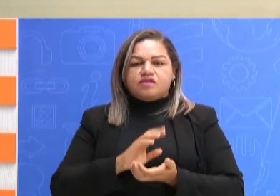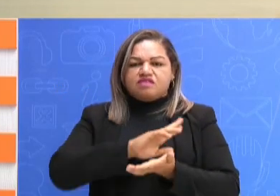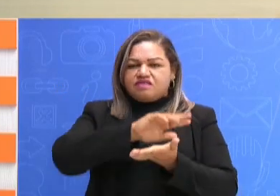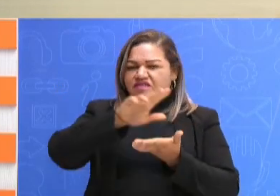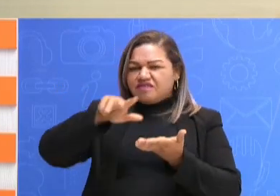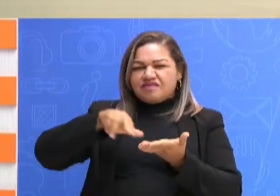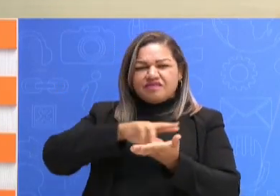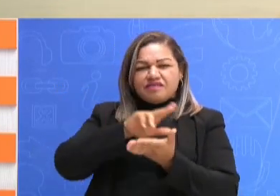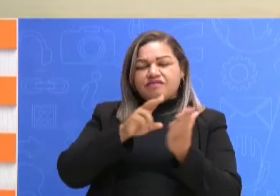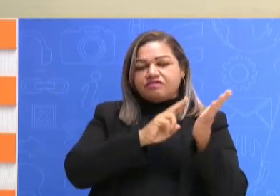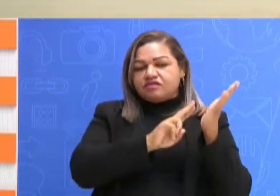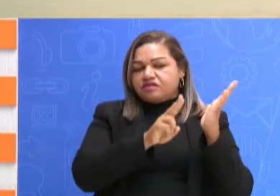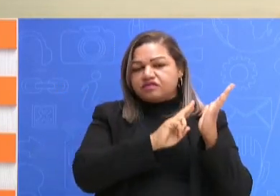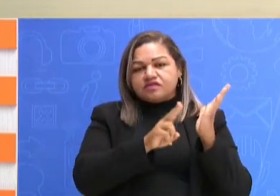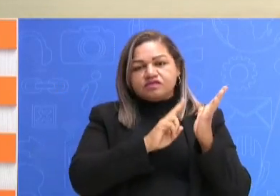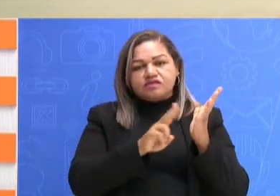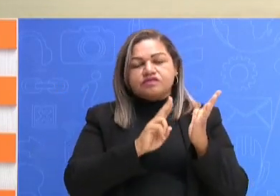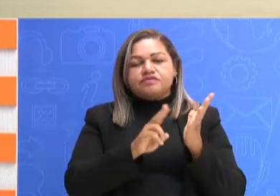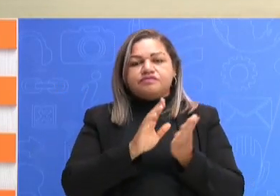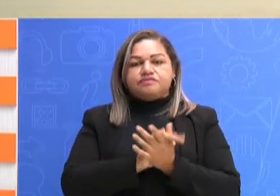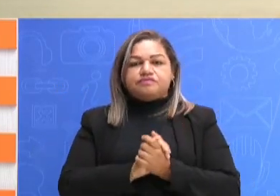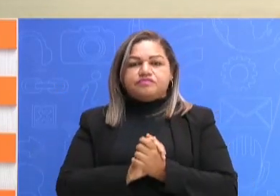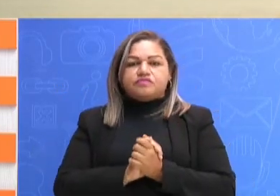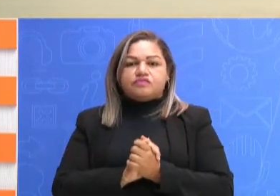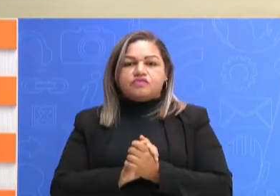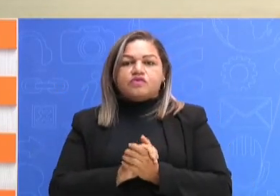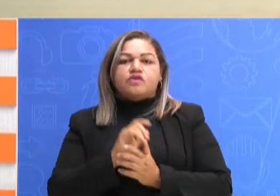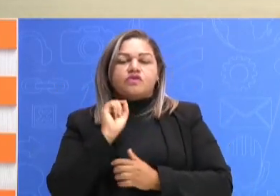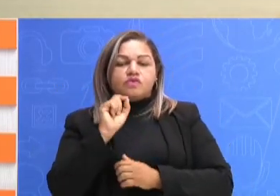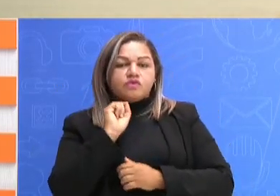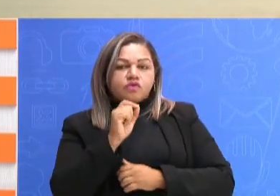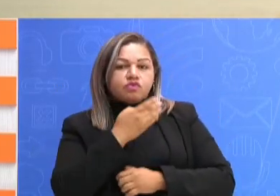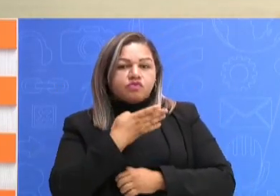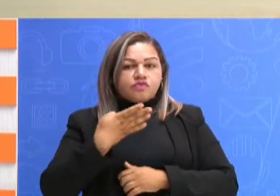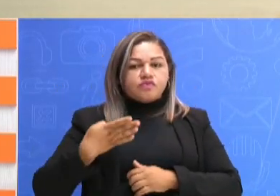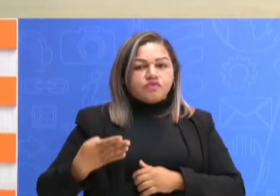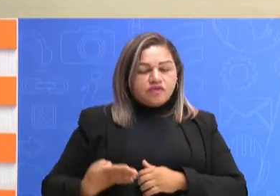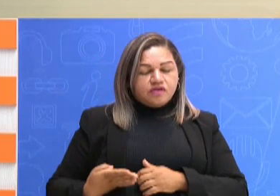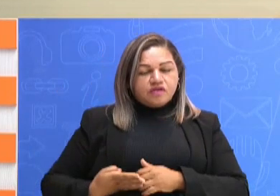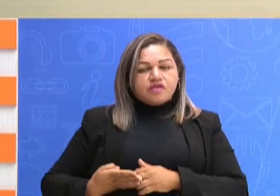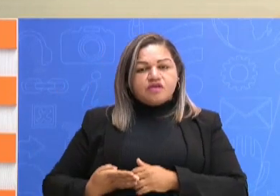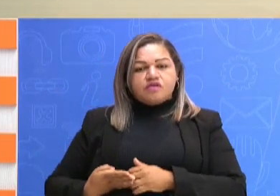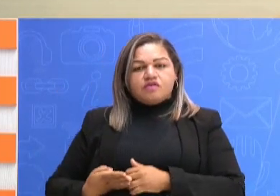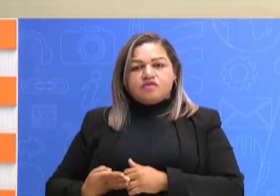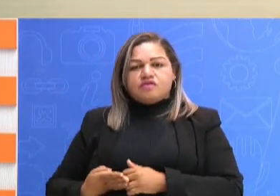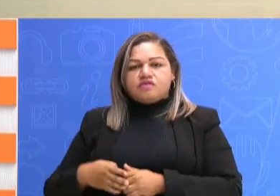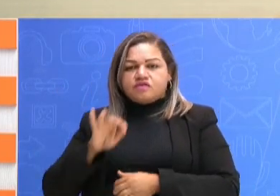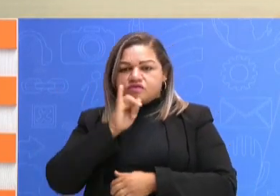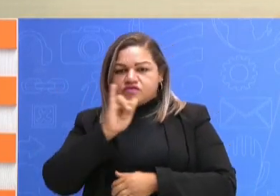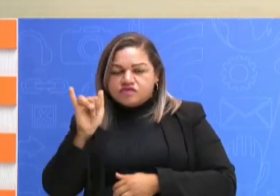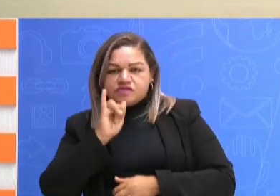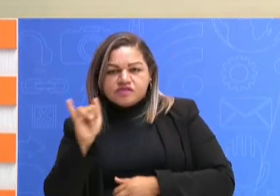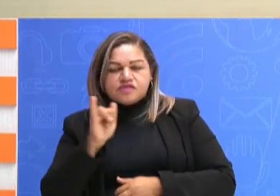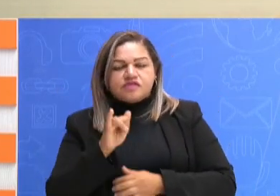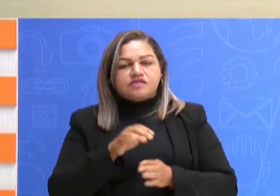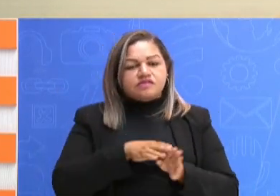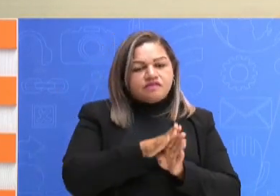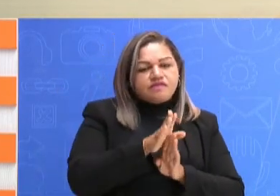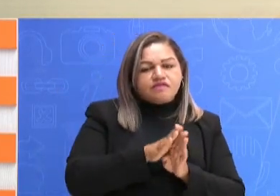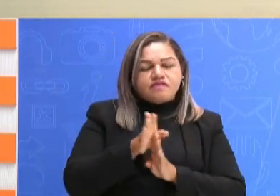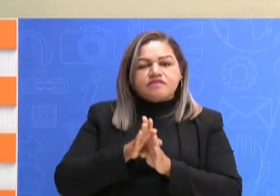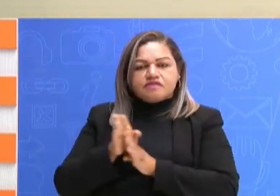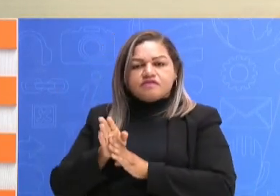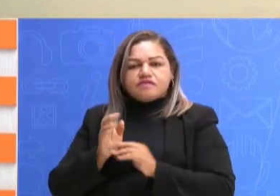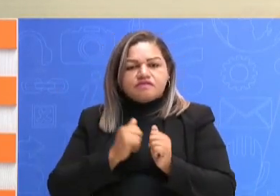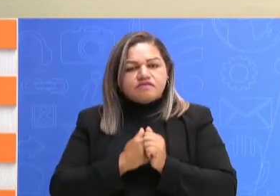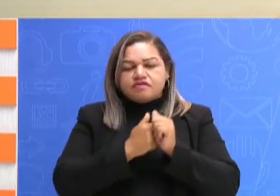Eu continuo afirmando que eu sou homem de grupo, e o que o governador Flávio Dino de direcionar o município de Caxias, nós vamos seguir.